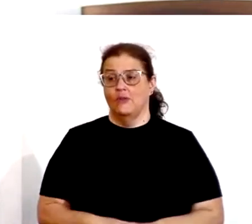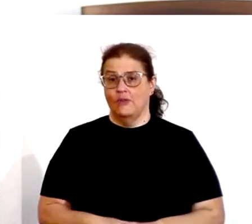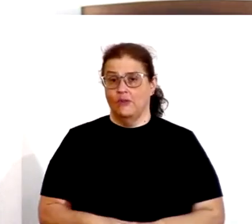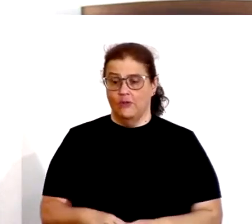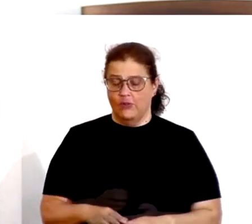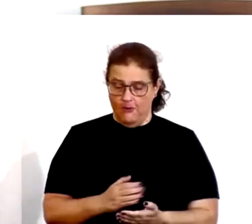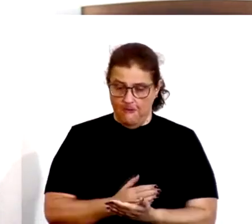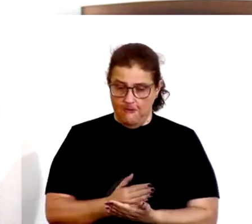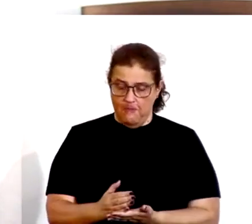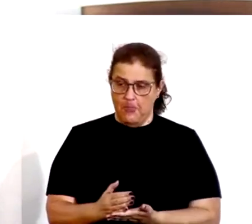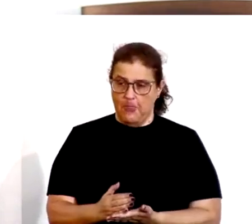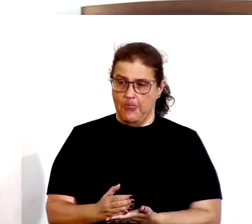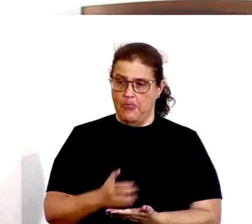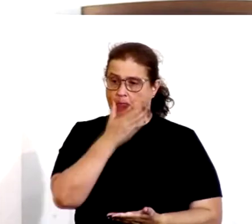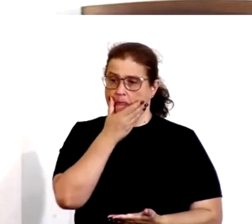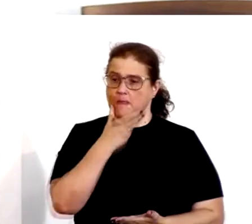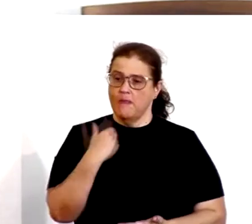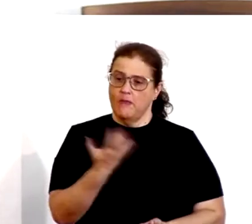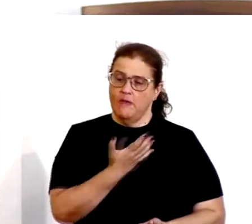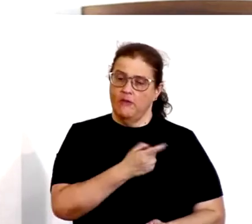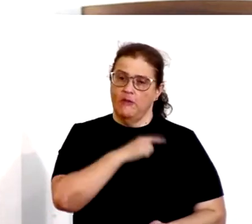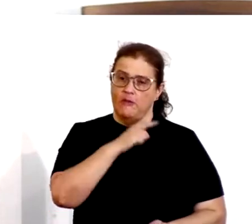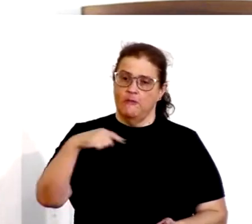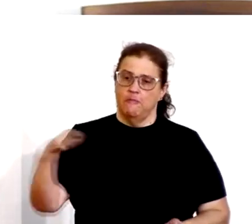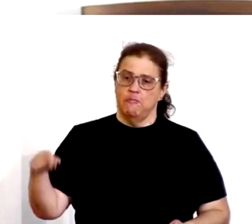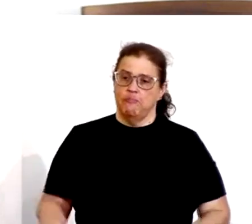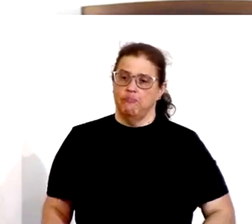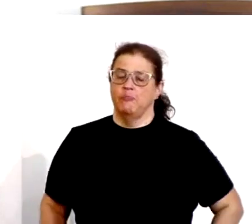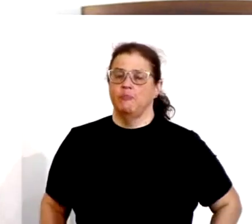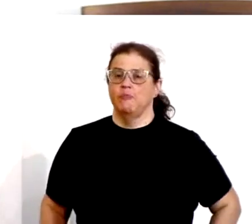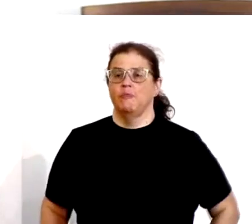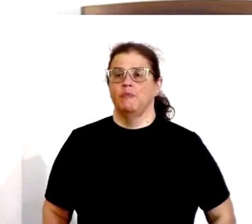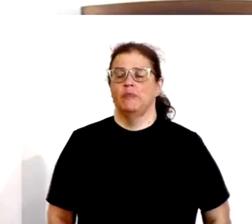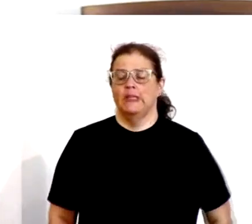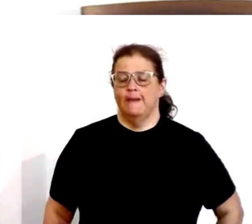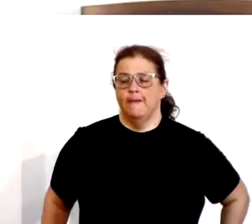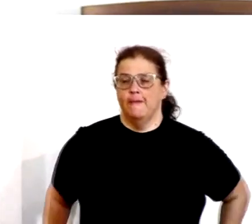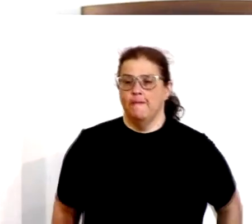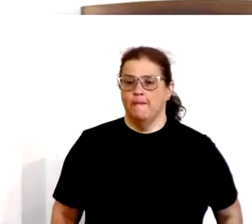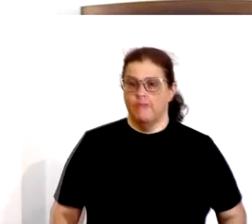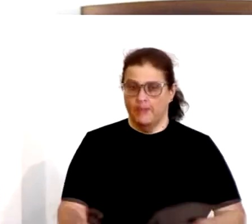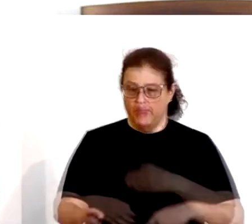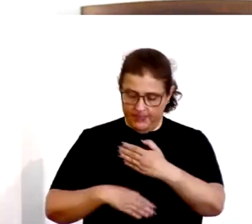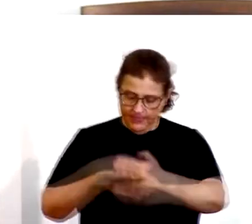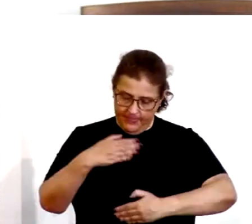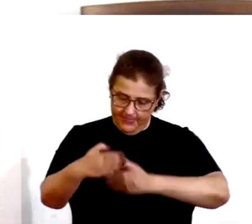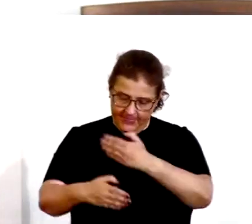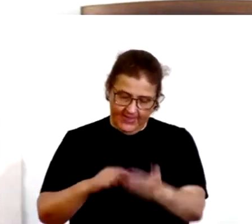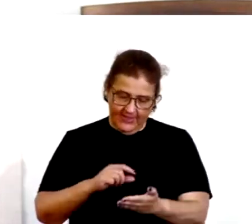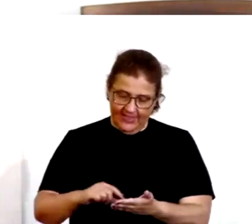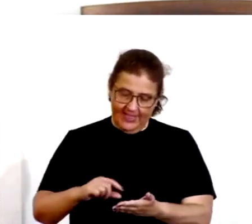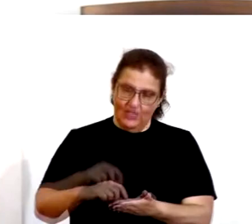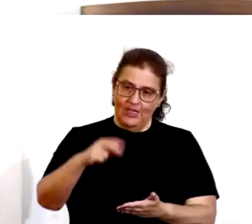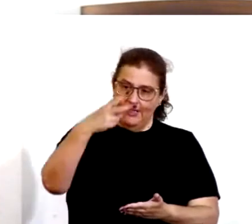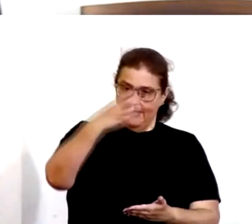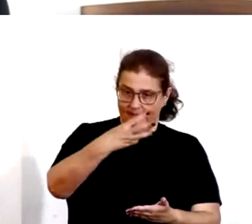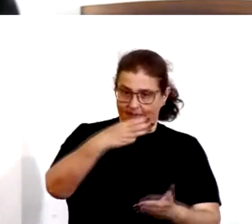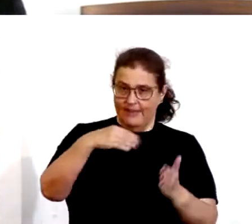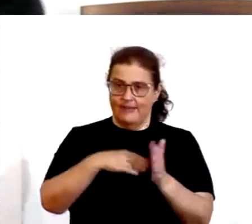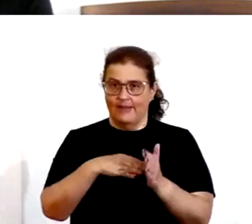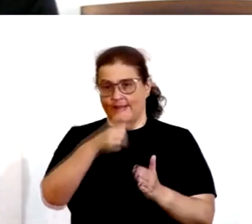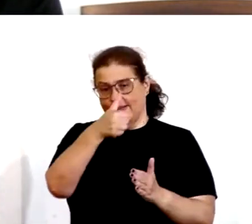começa então com a saudação, mas logo na sequência, como nós lemos aqui na liturgia, os versículos de 3 a 14, nós temos